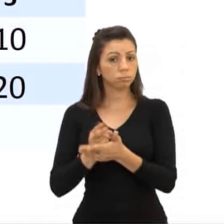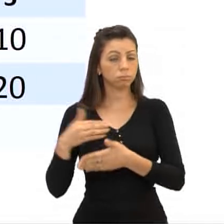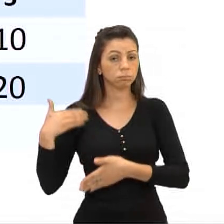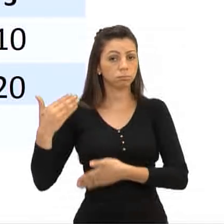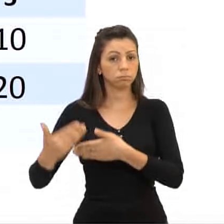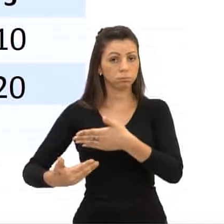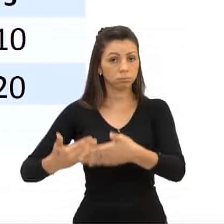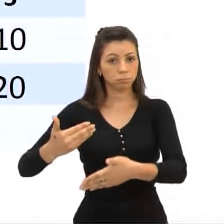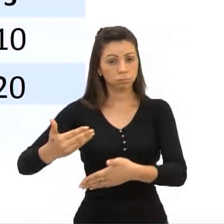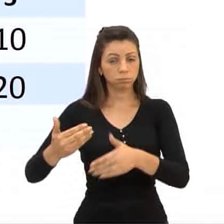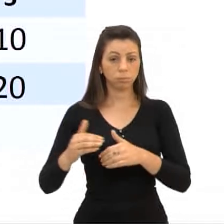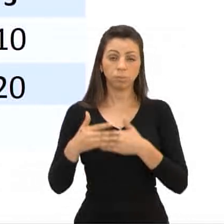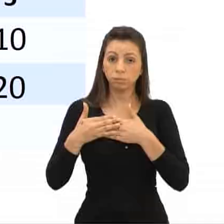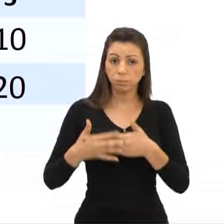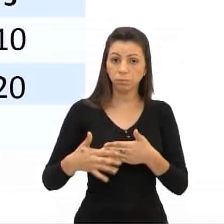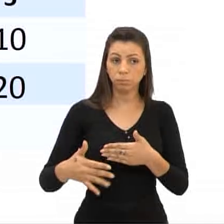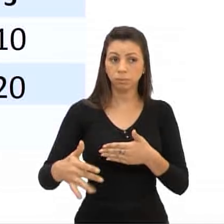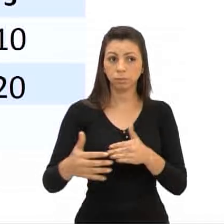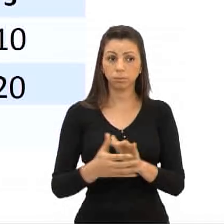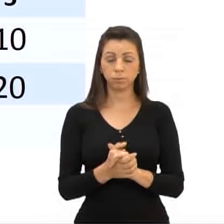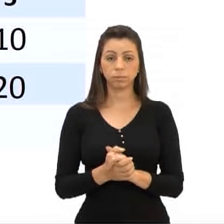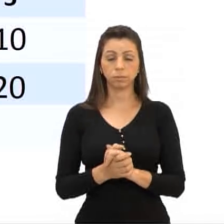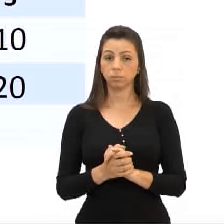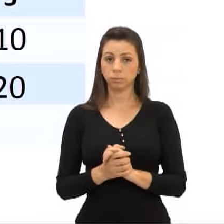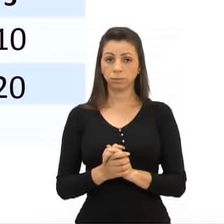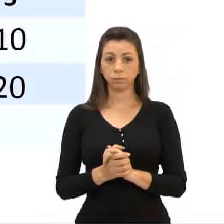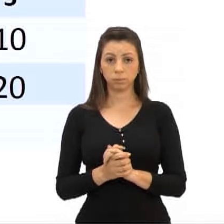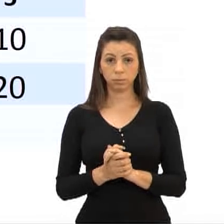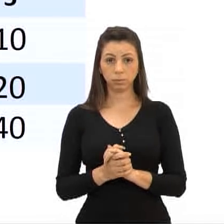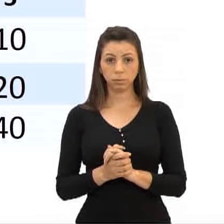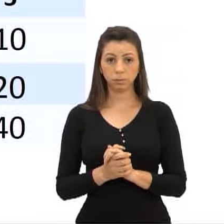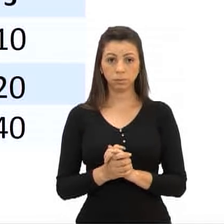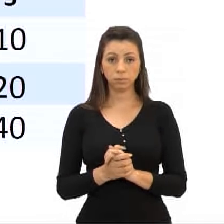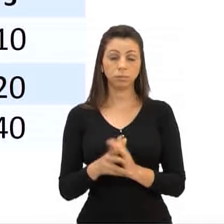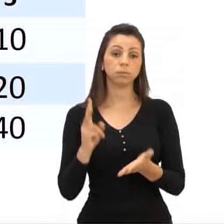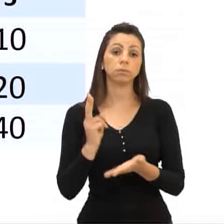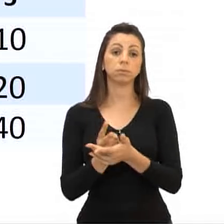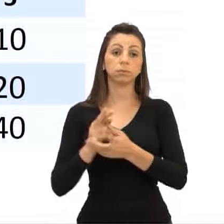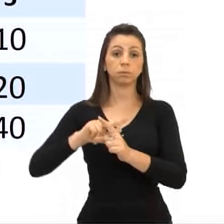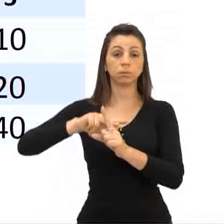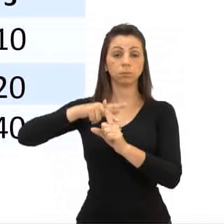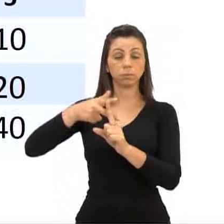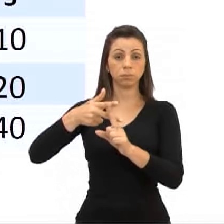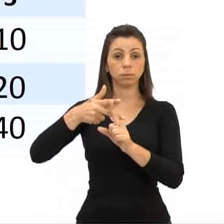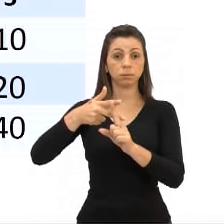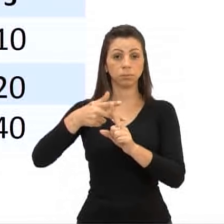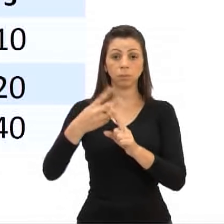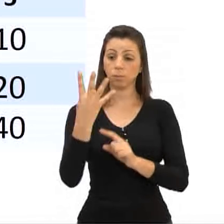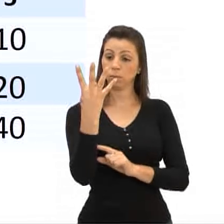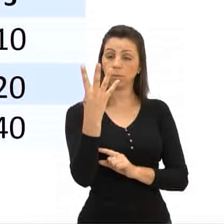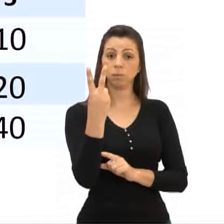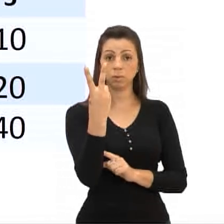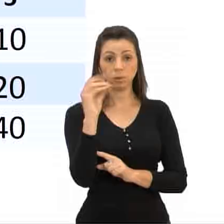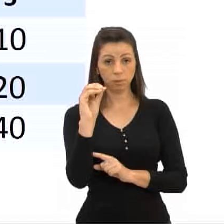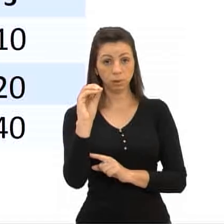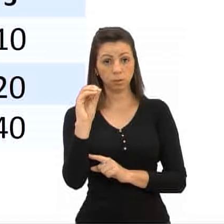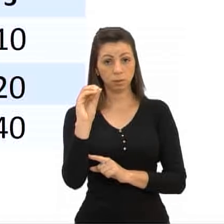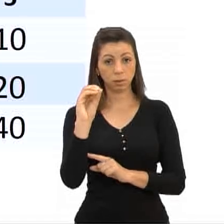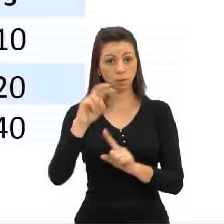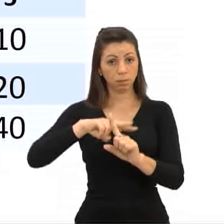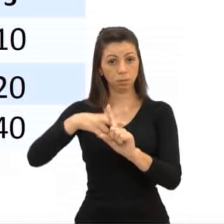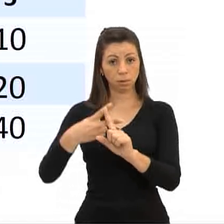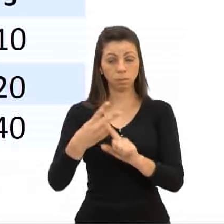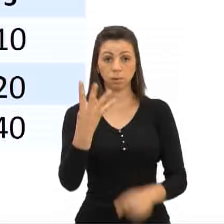vai para 32, sempre na sua dobra. E de 20 ele vai para 40. Então, quando você